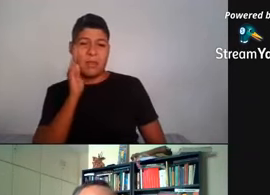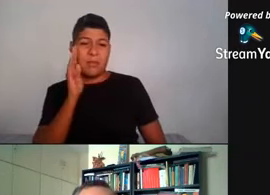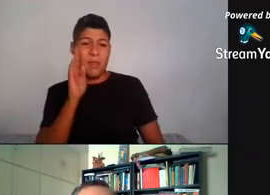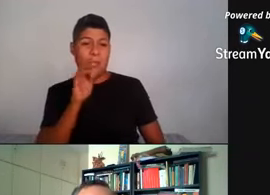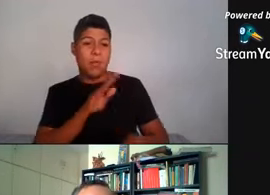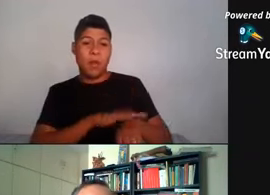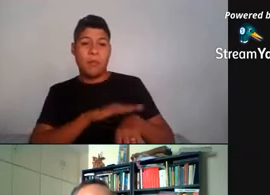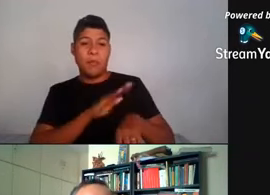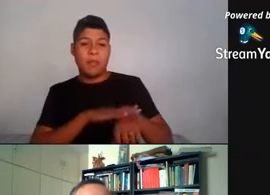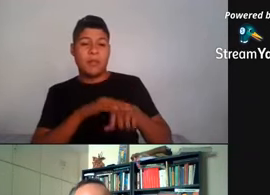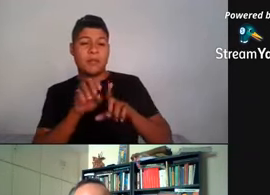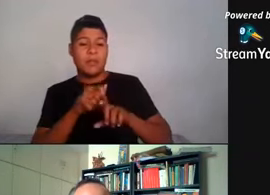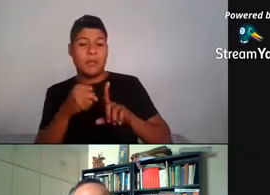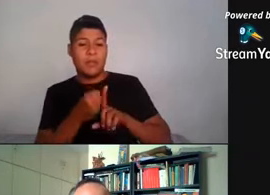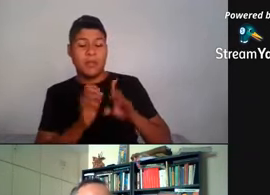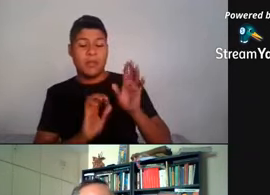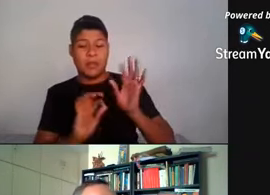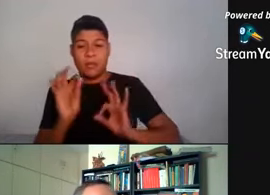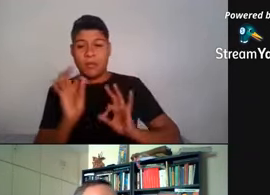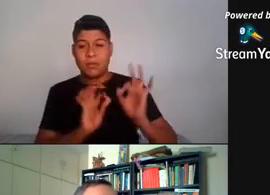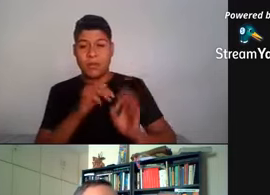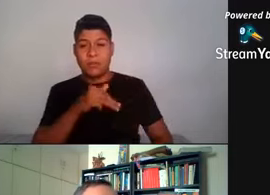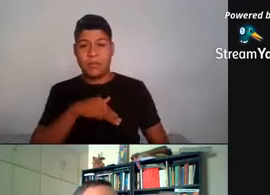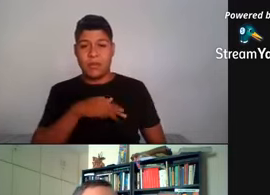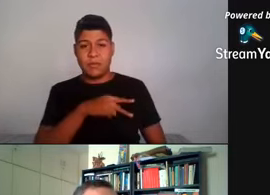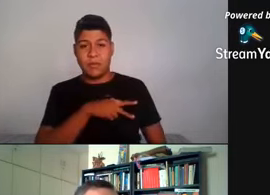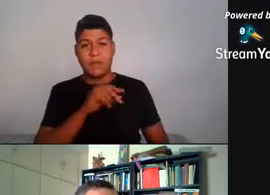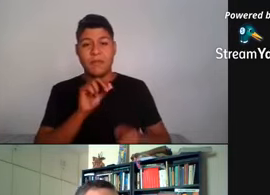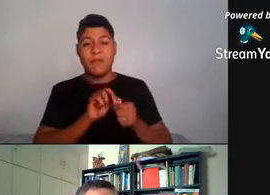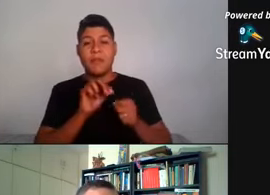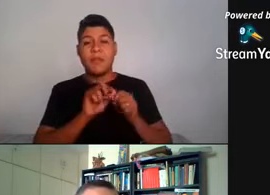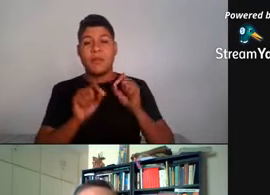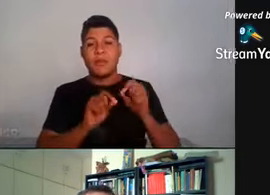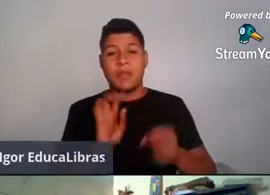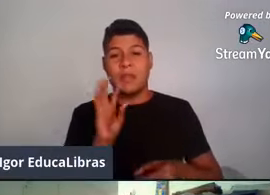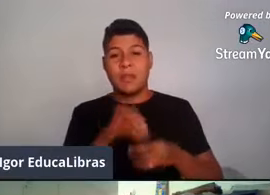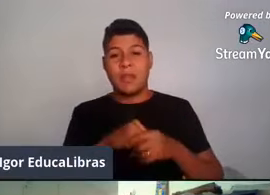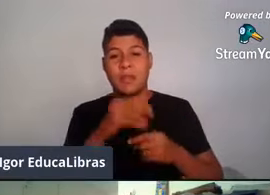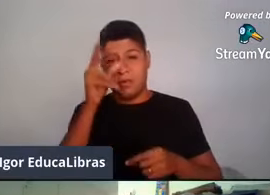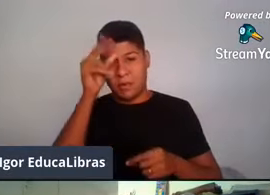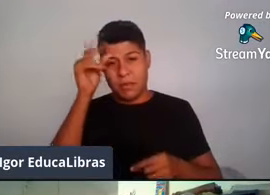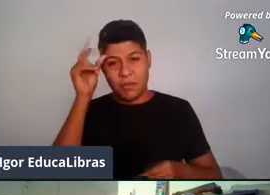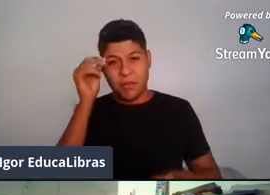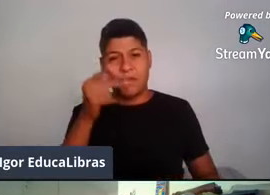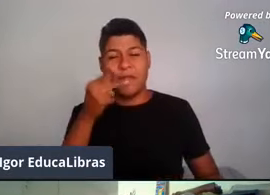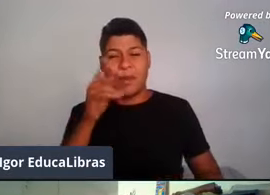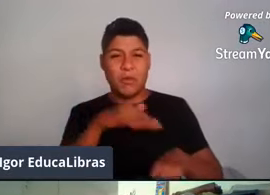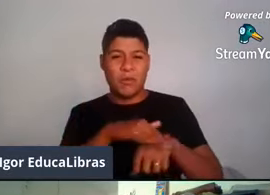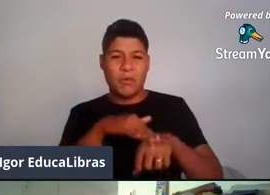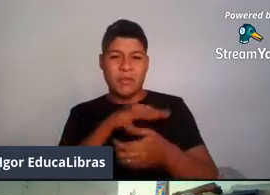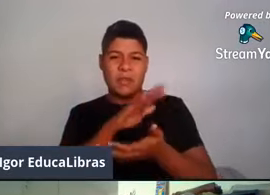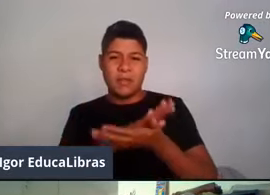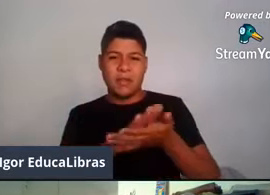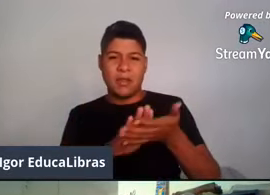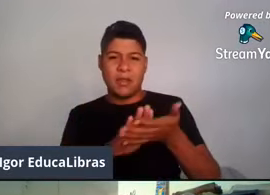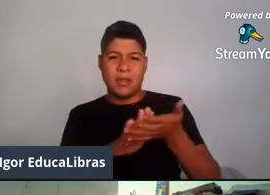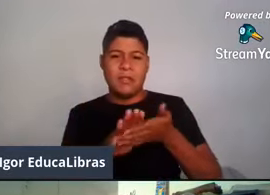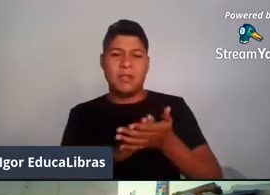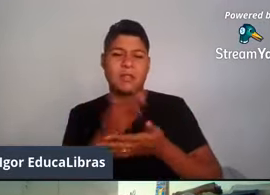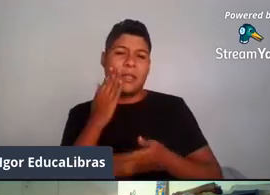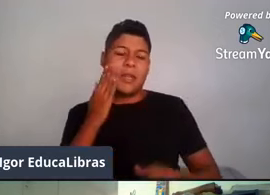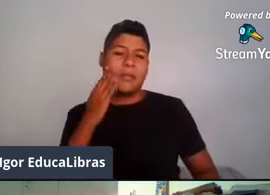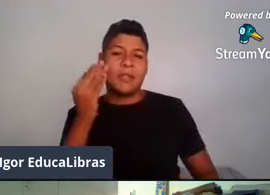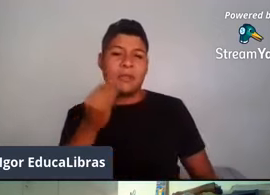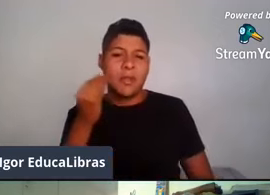da sociedade se organizar, e o MP, eu fiz muito isso dentro da prefeitura, você falou de não se conversar, mesmo aí, com a experiência que eu